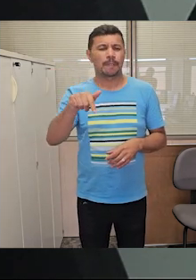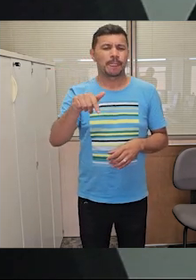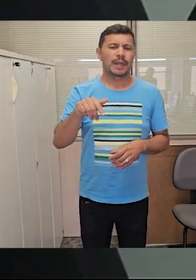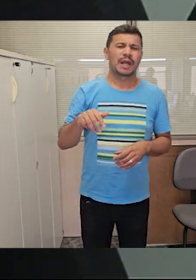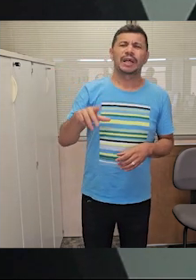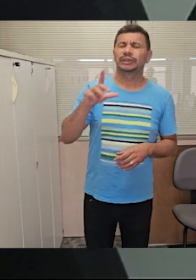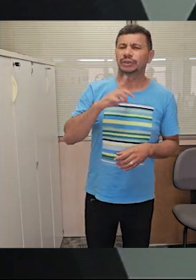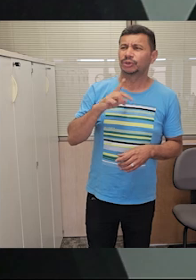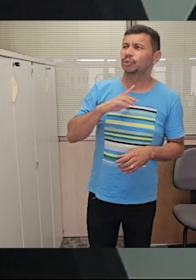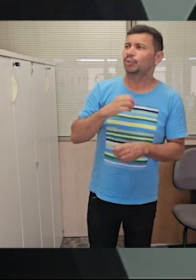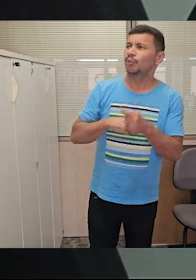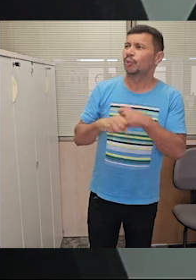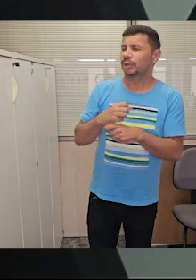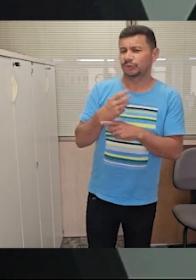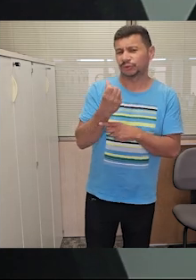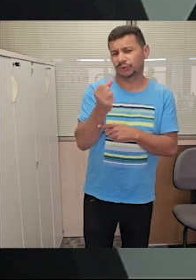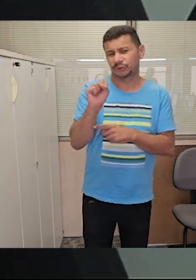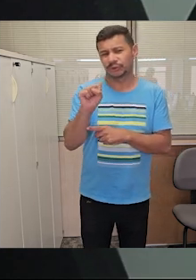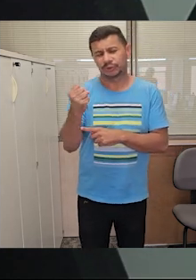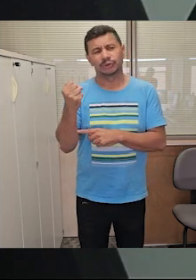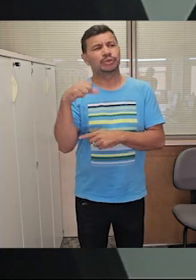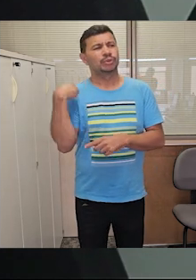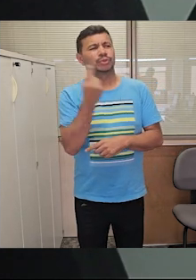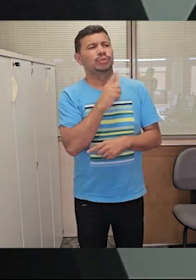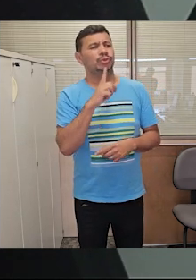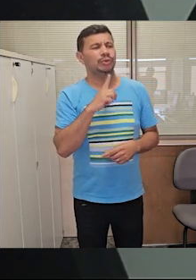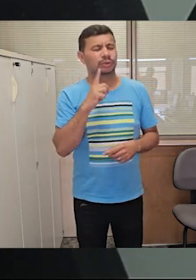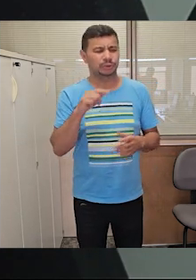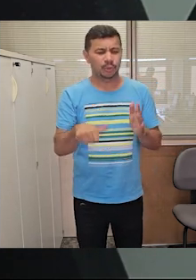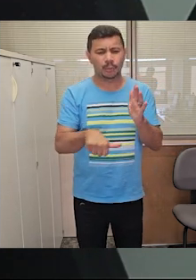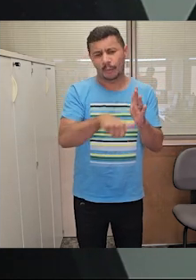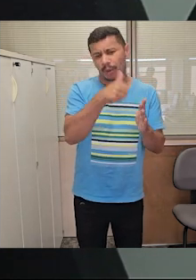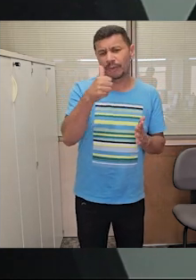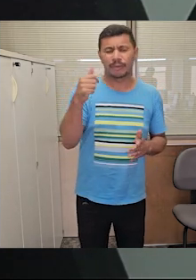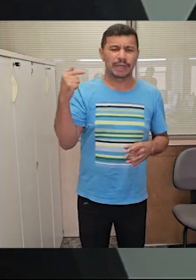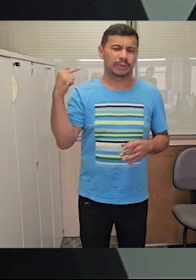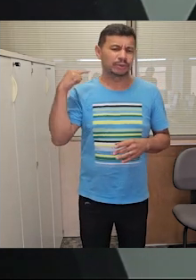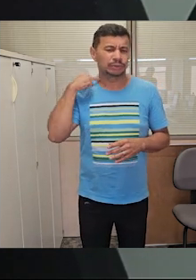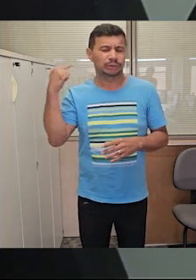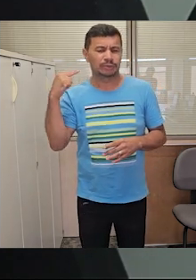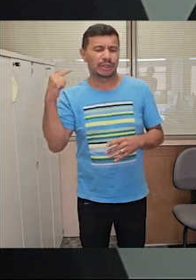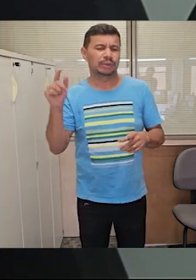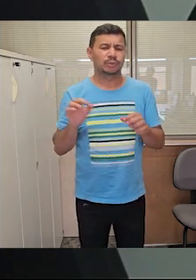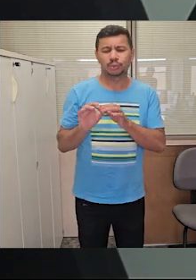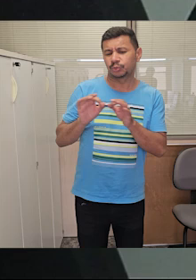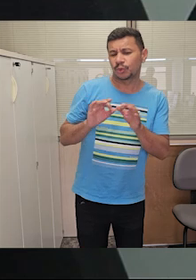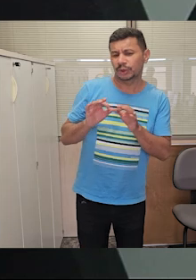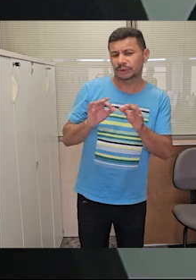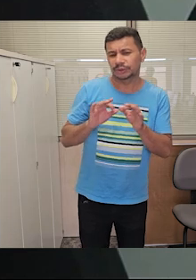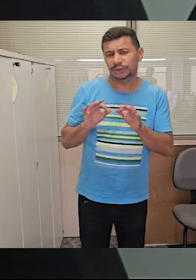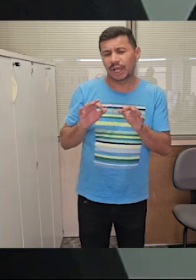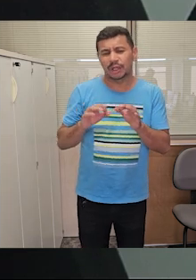Em 68, nós tivemos o 1º de maio, que foi